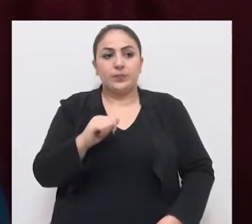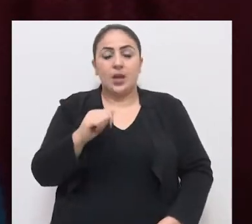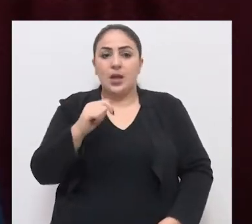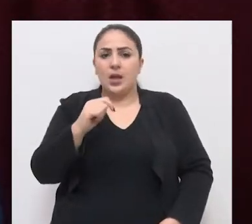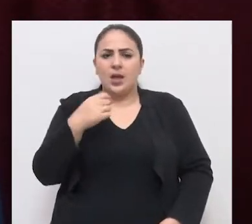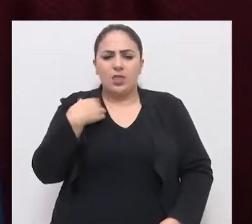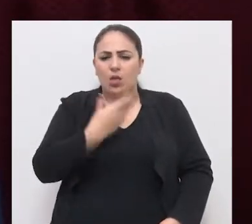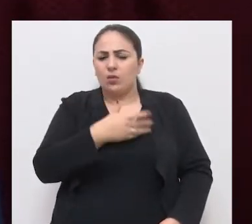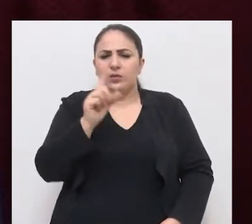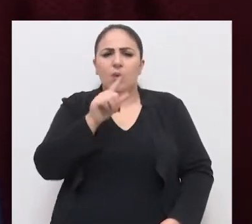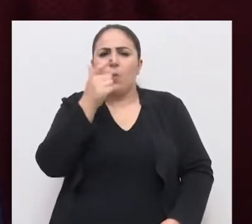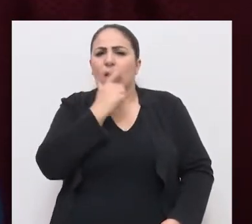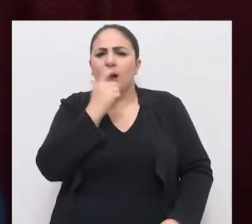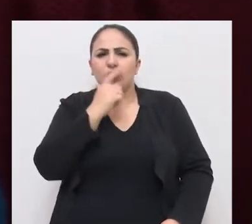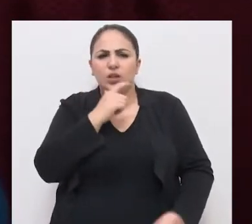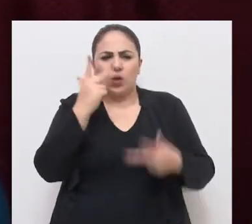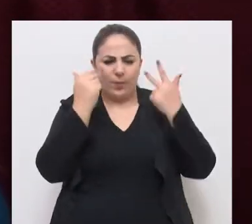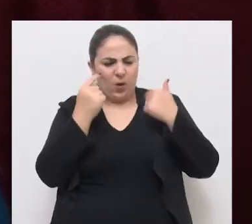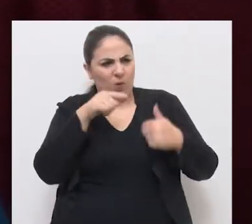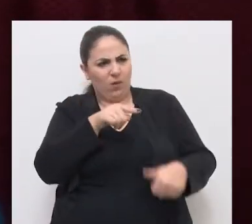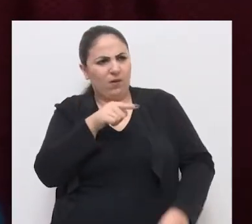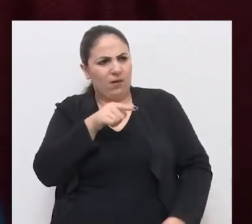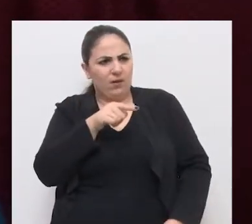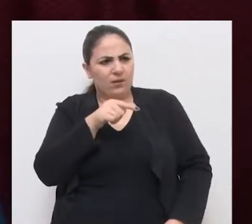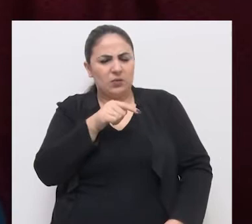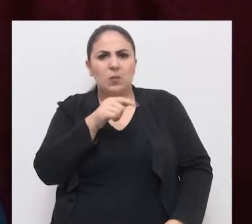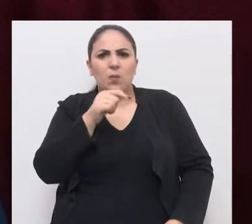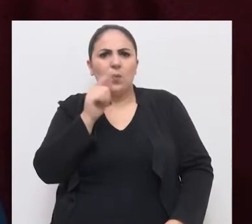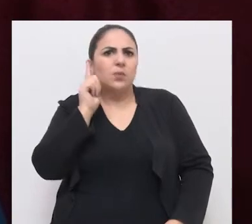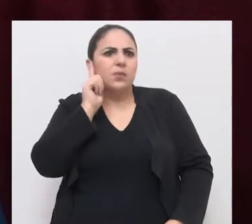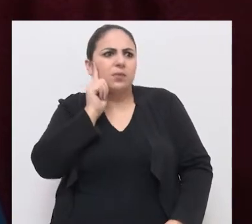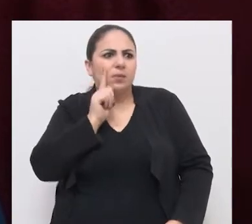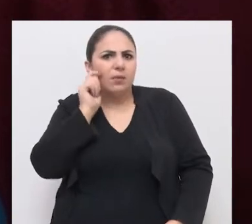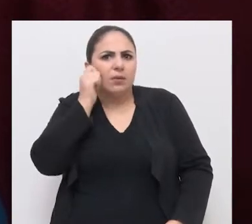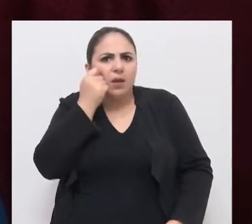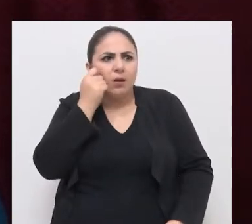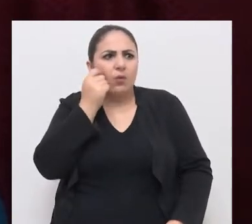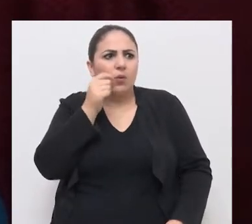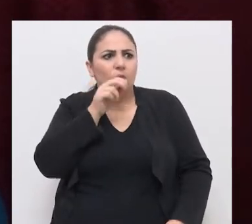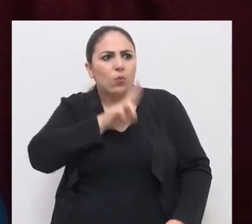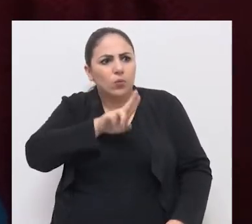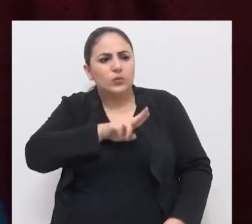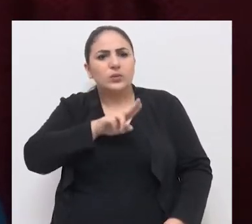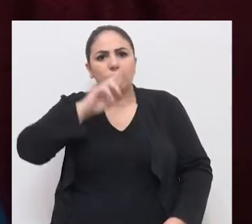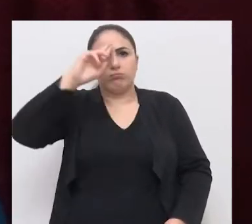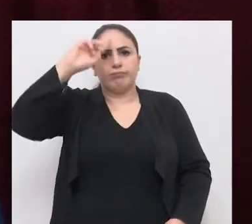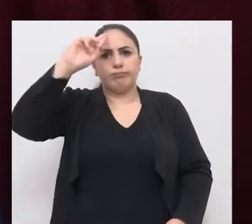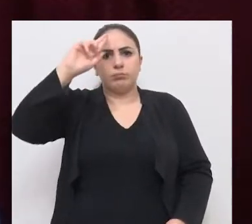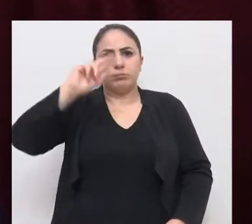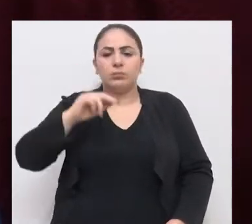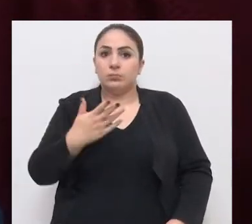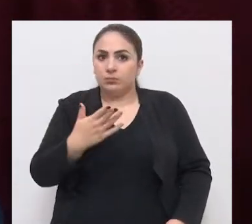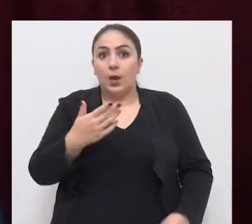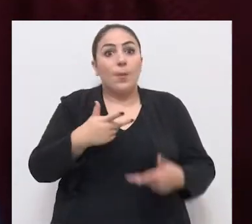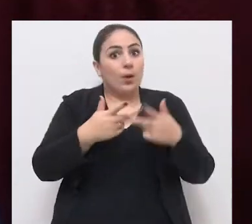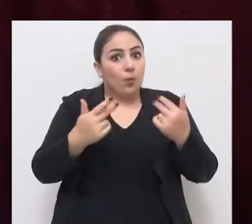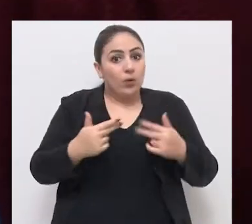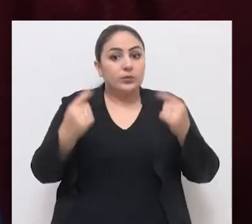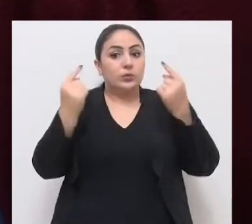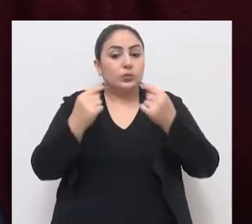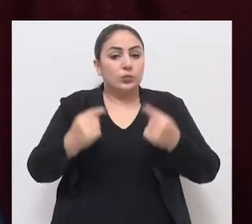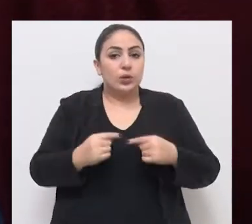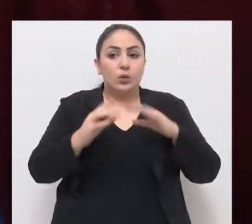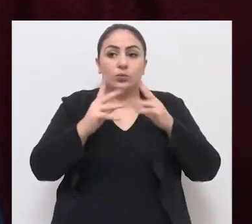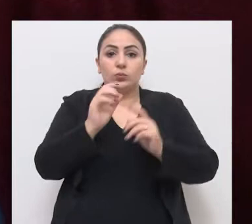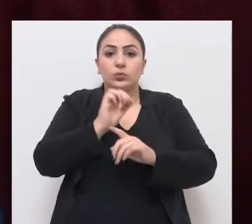chefia, e não achamos natural quando uma pessoa negra ocupa esse espaço, né? Então, há toda uma